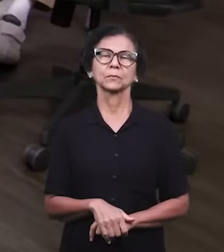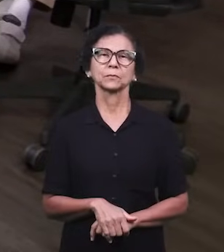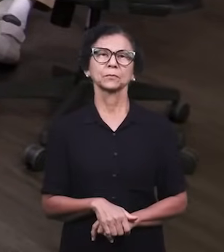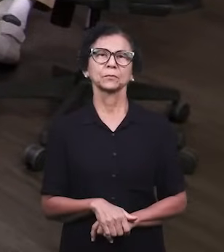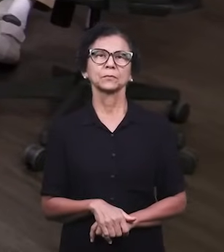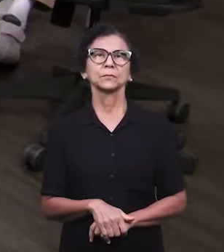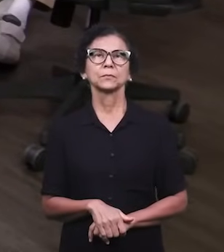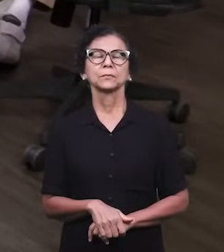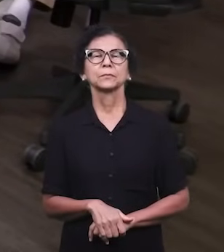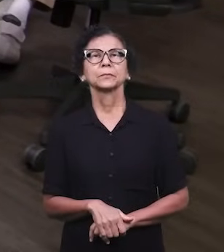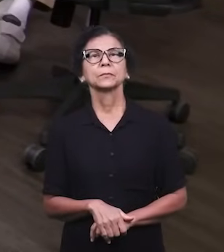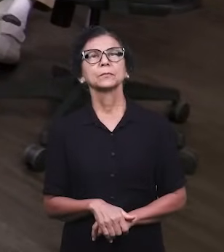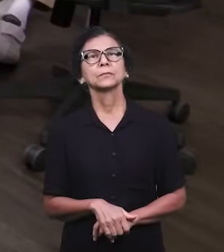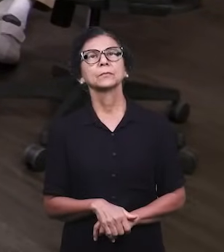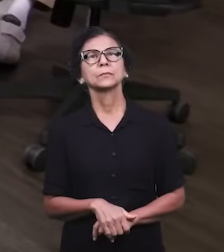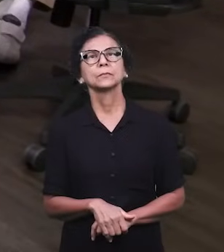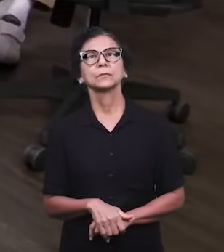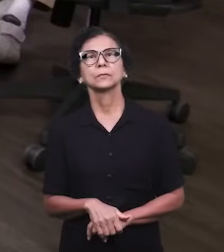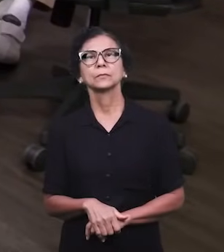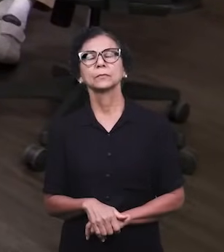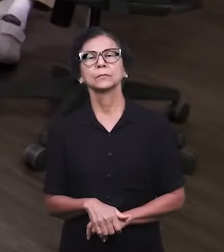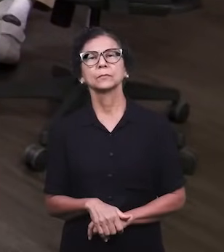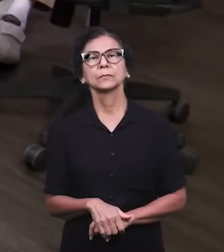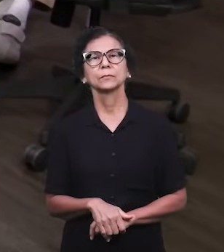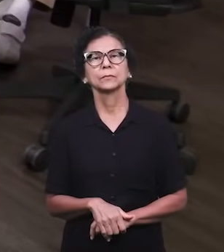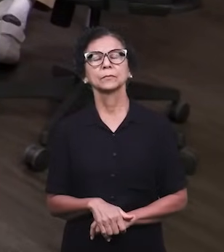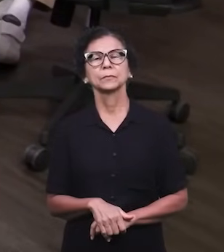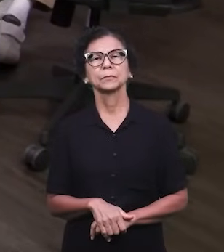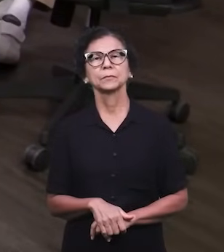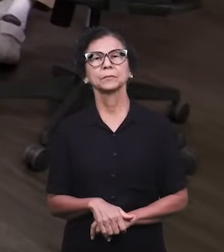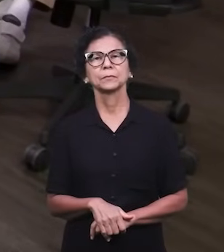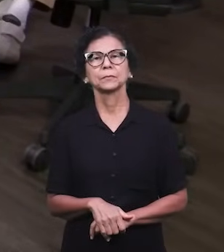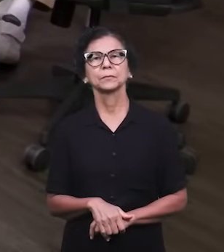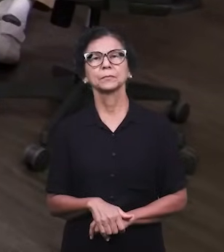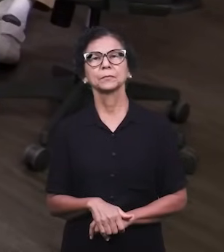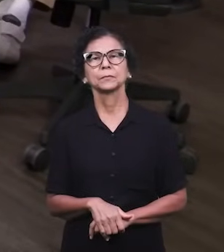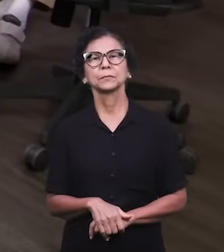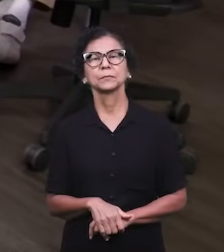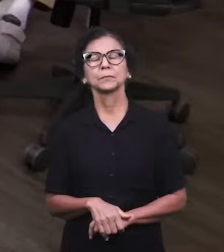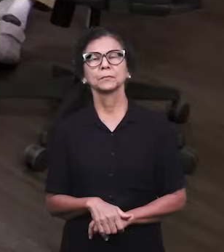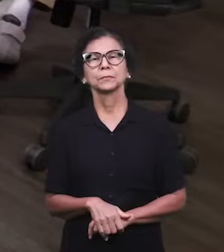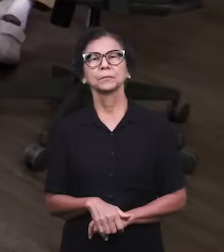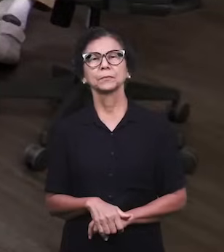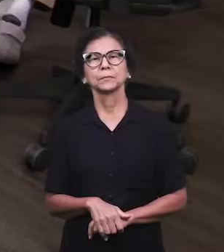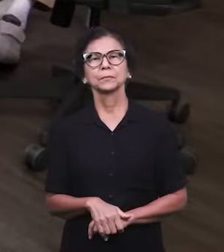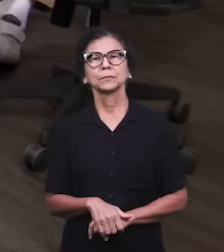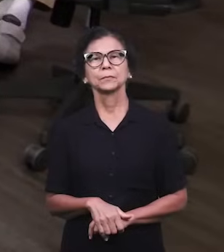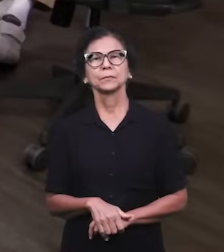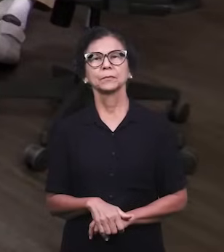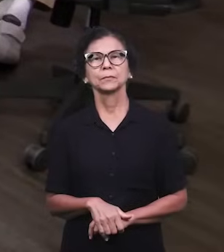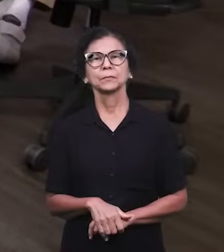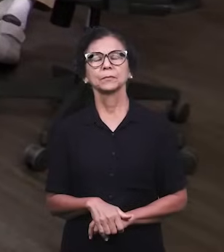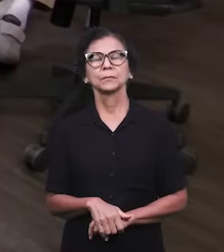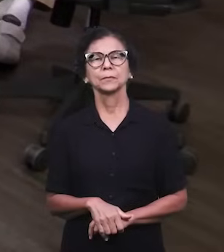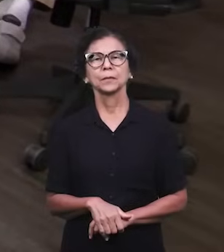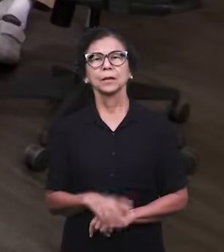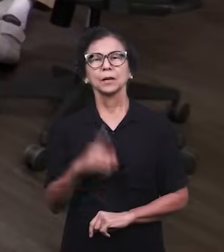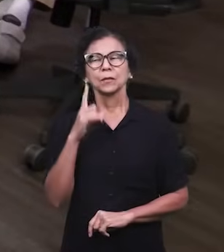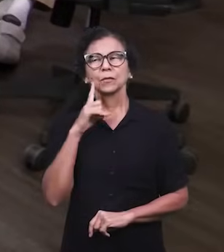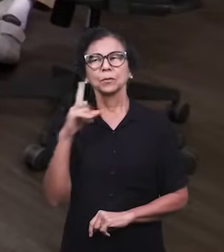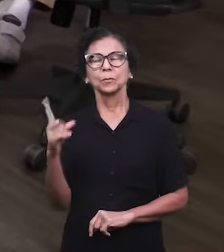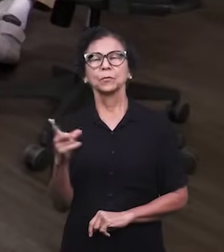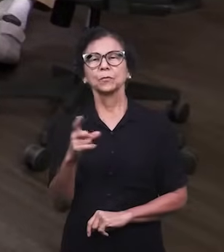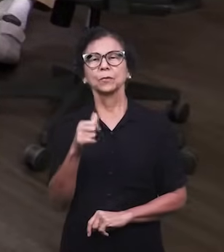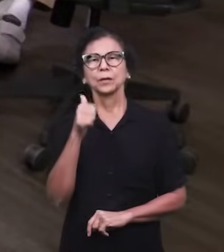uma participação que vem de Campo Grande, no Mato Grosso do Sul. Nós temos uma jovem, a jovem Rebeca, que